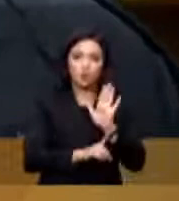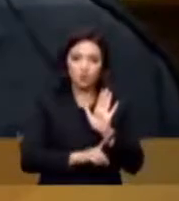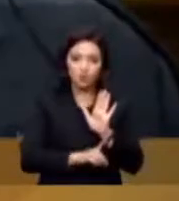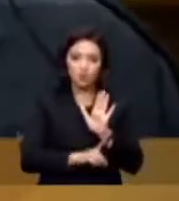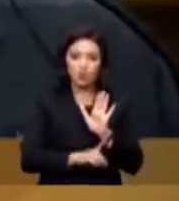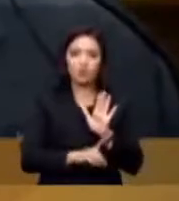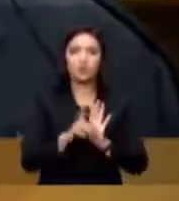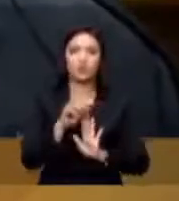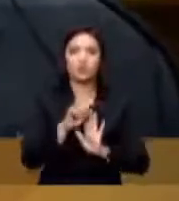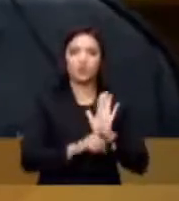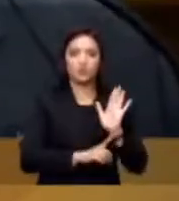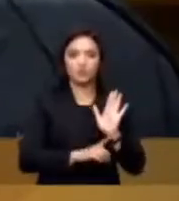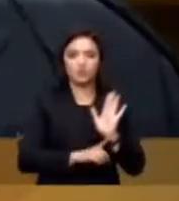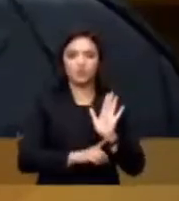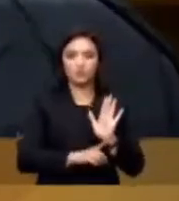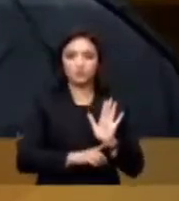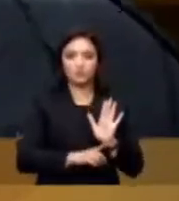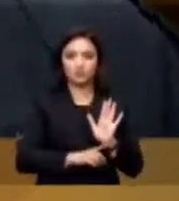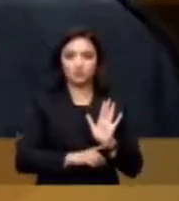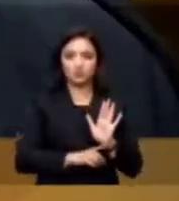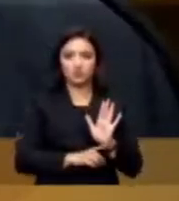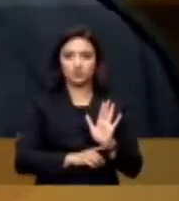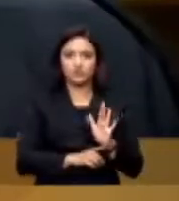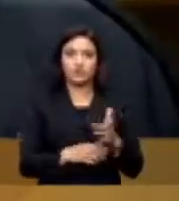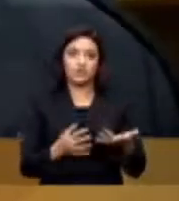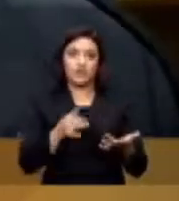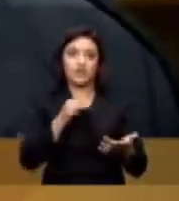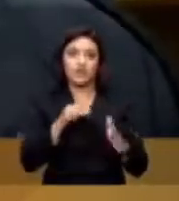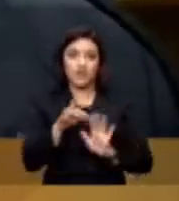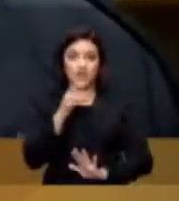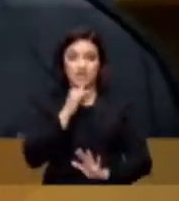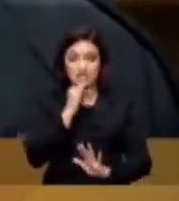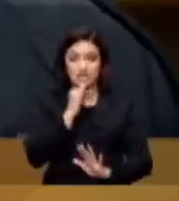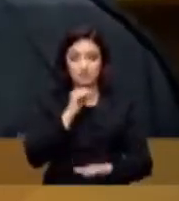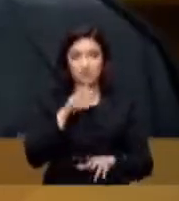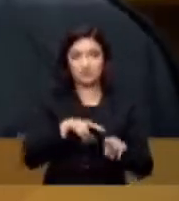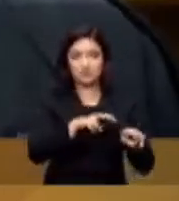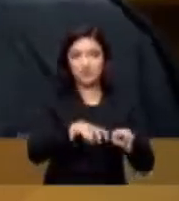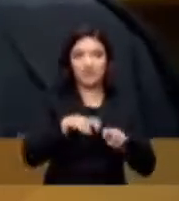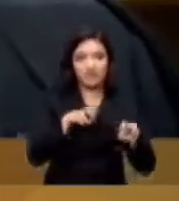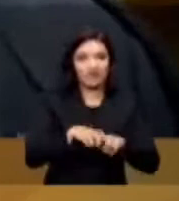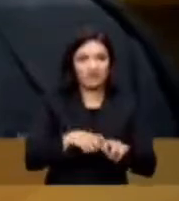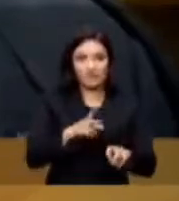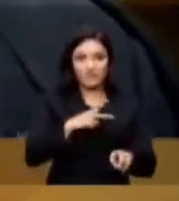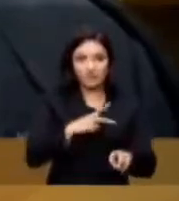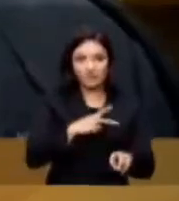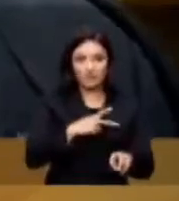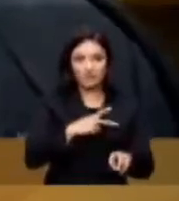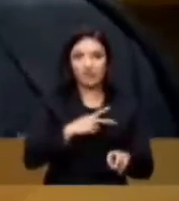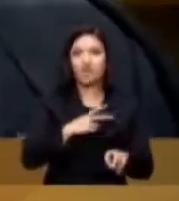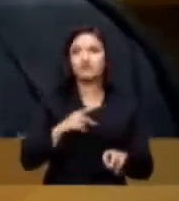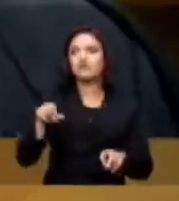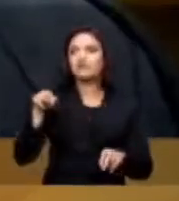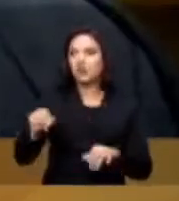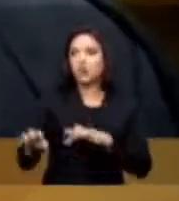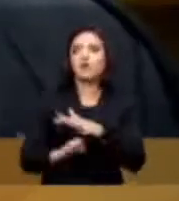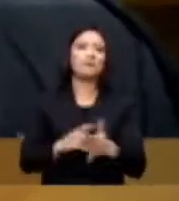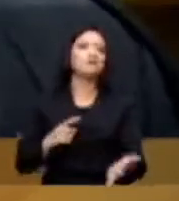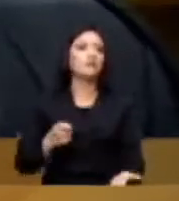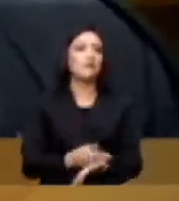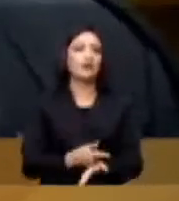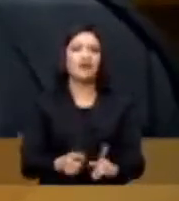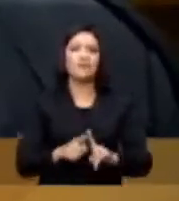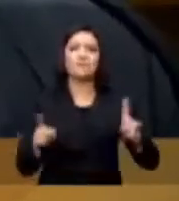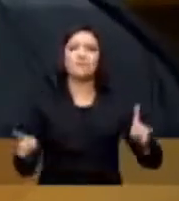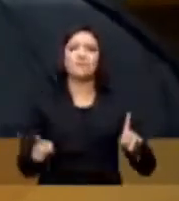em terreno privado, haverá pagamento. Mas se é o direito de passagem